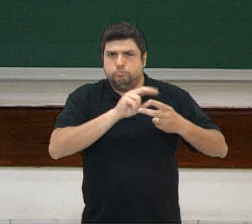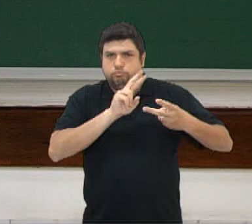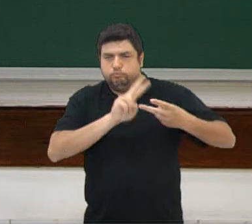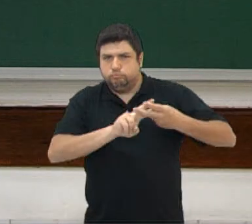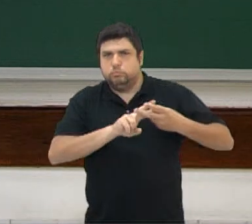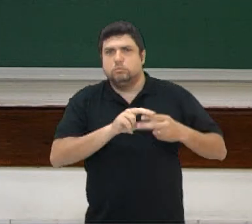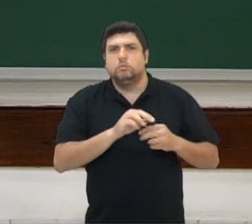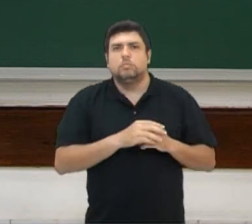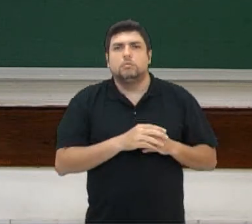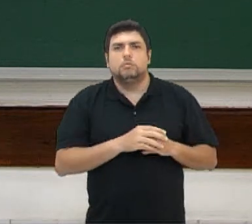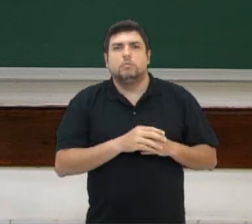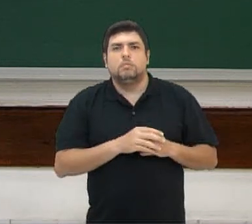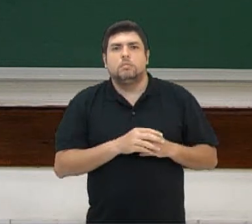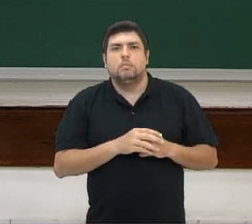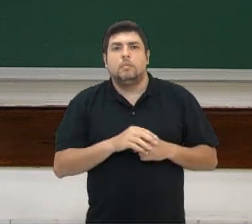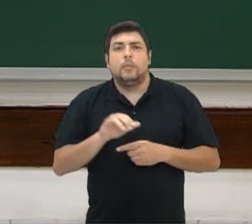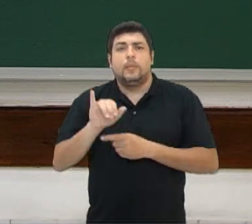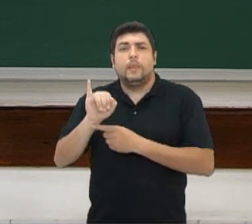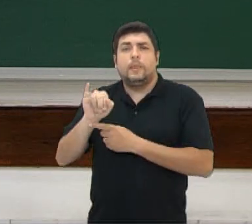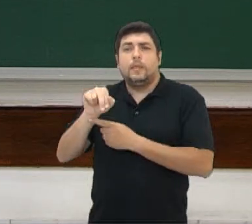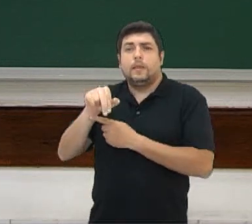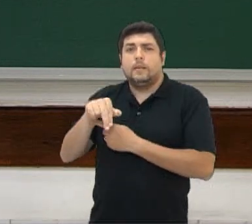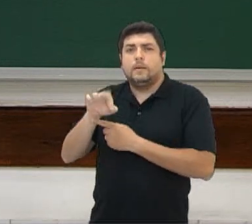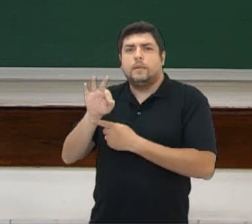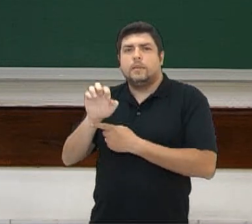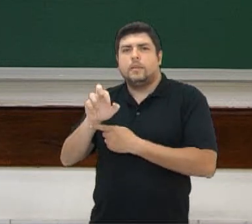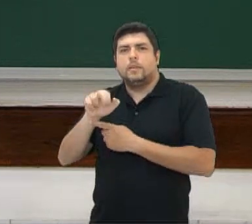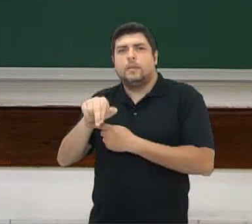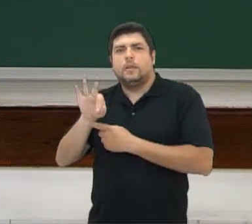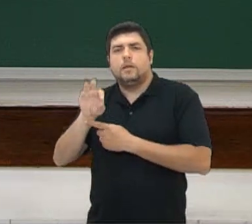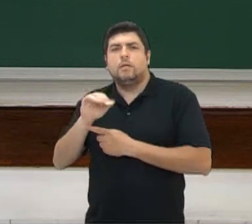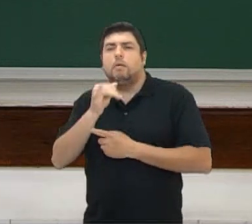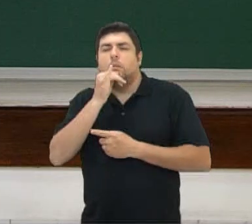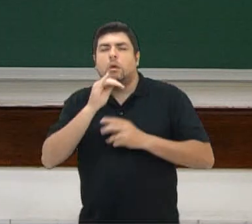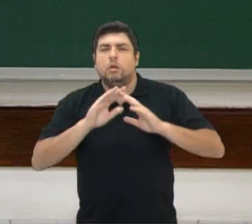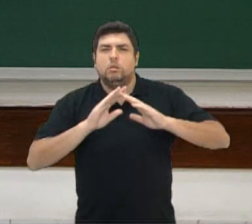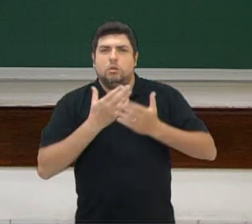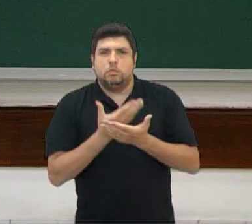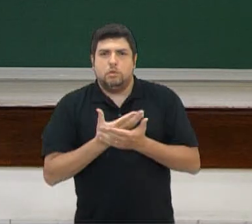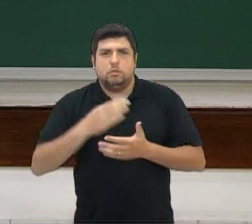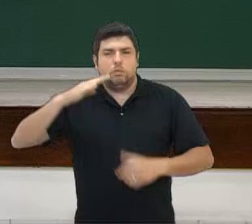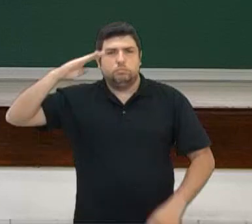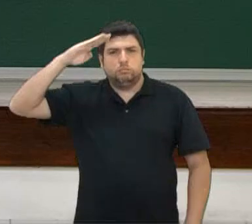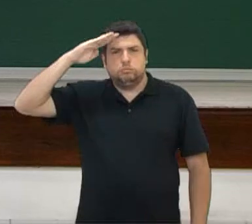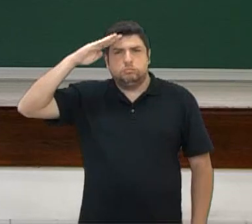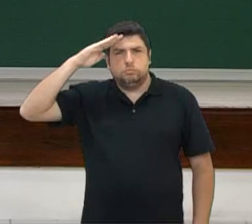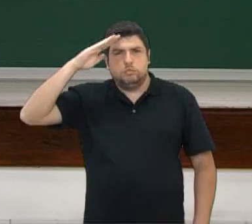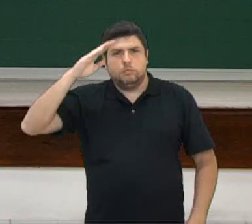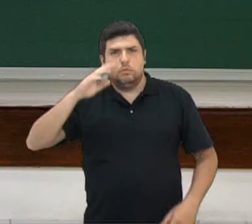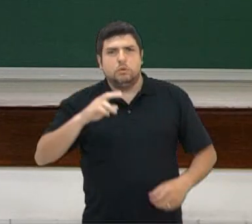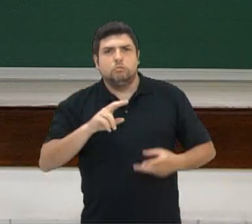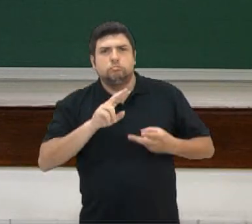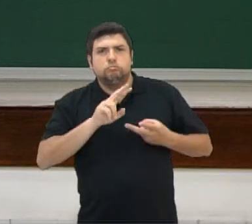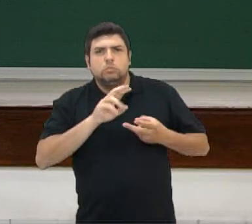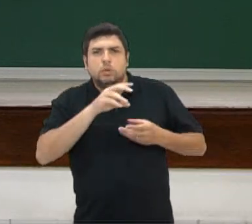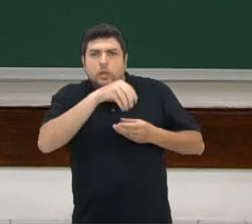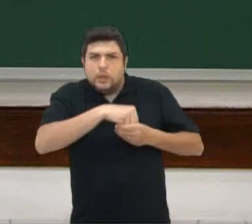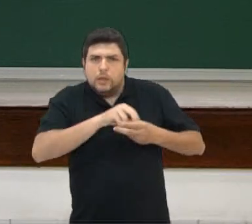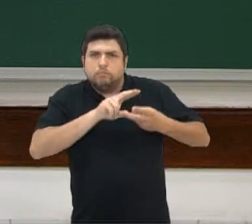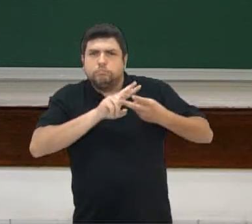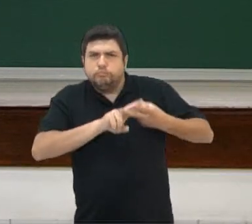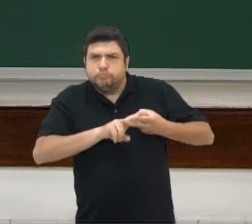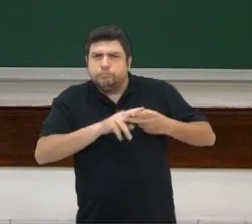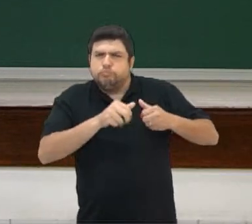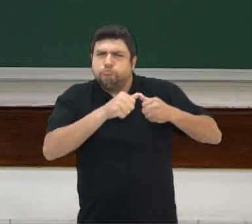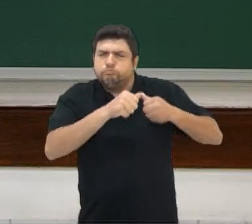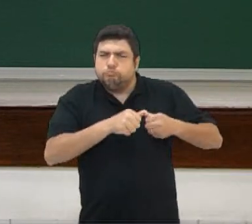Pessoal, regime de internato, às vezes, né, numa escola militar, numa escola de preparação para a vida eclesiástica,